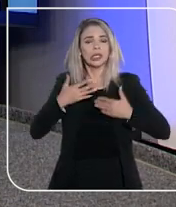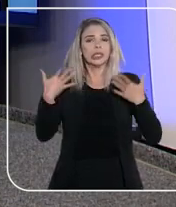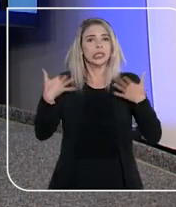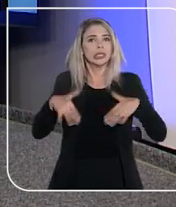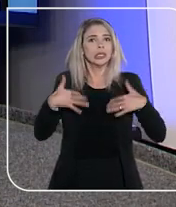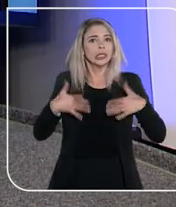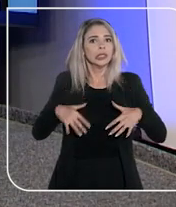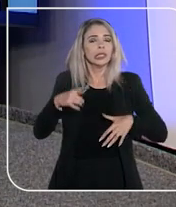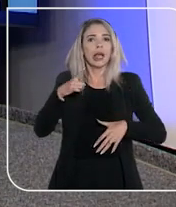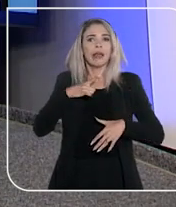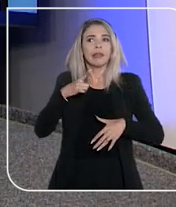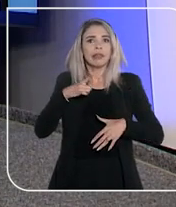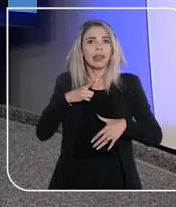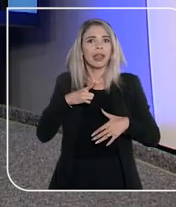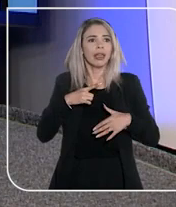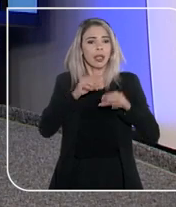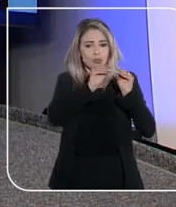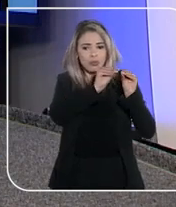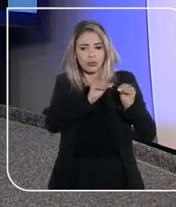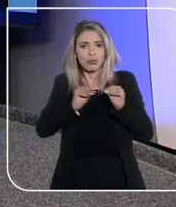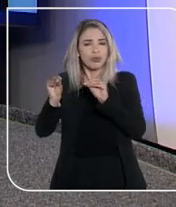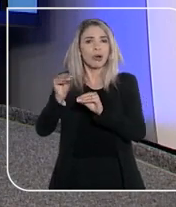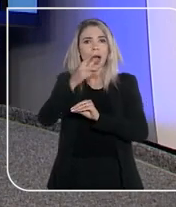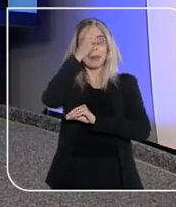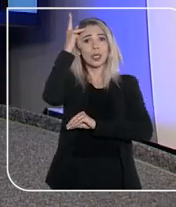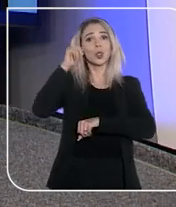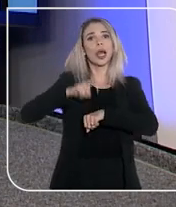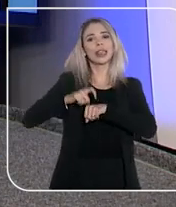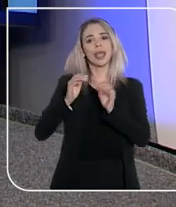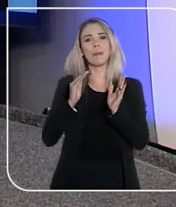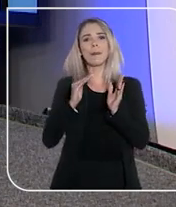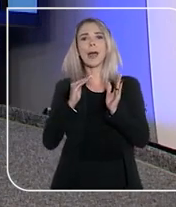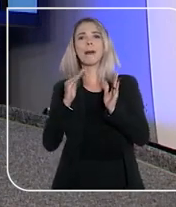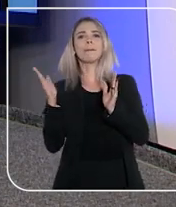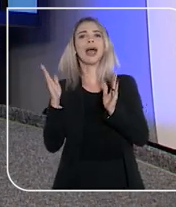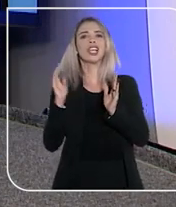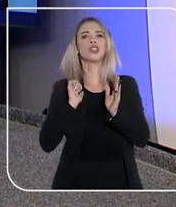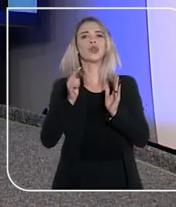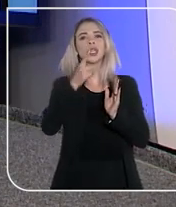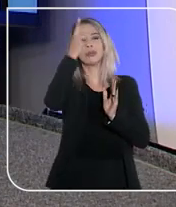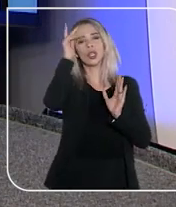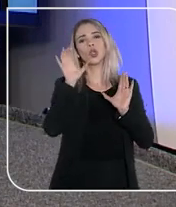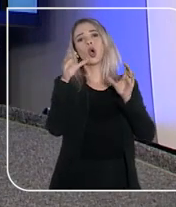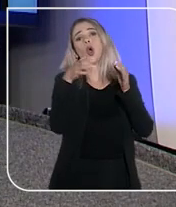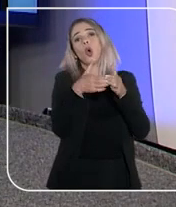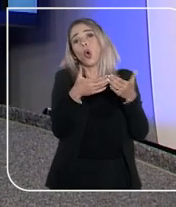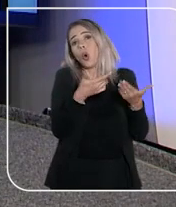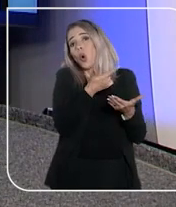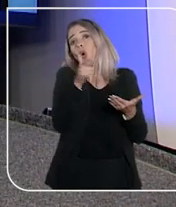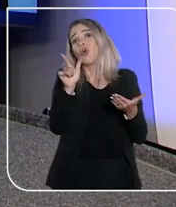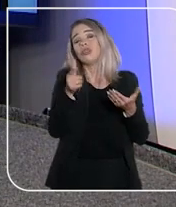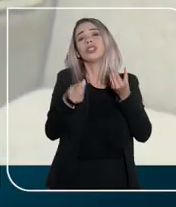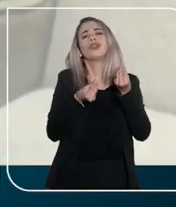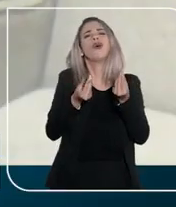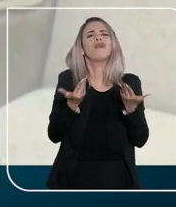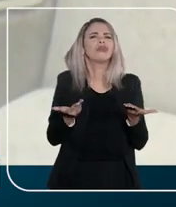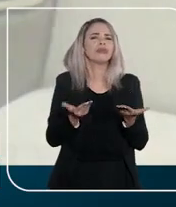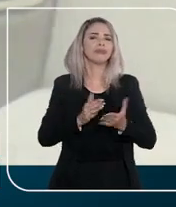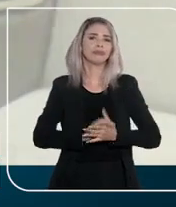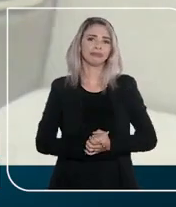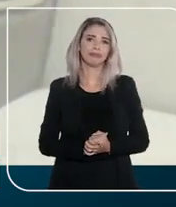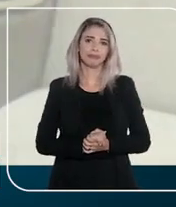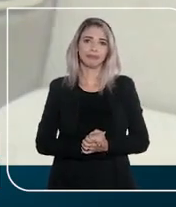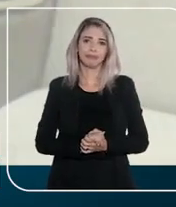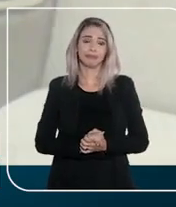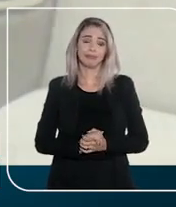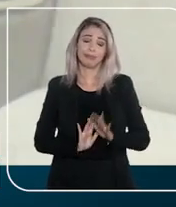sair, aí, digamos, em vantagem com relação a quem já fez naquele momento e postergando essa data para que ela faça esse teste? Eu acho